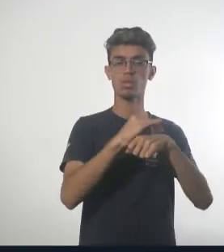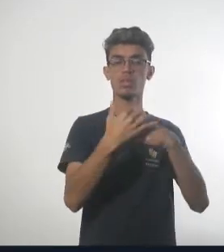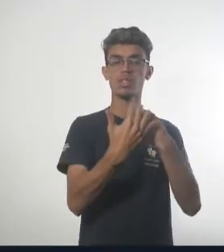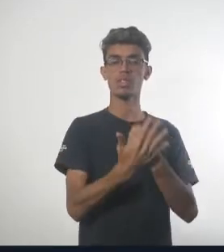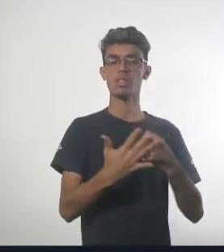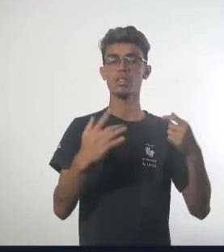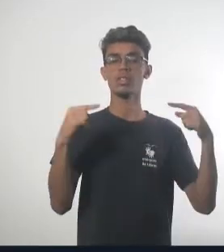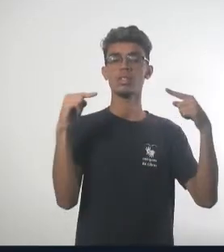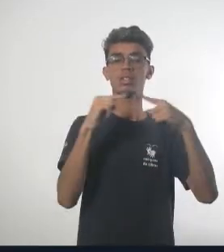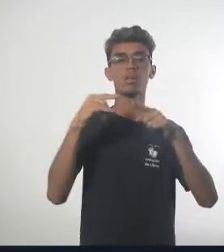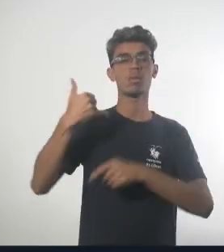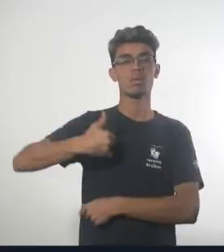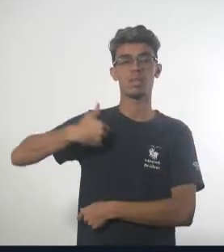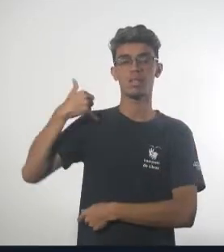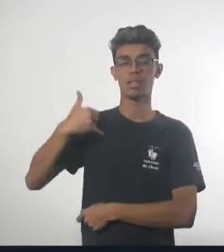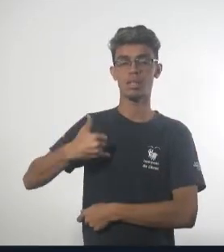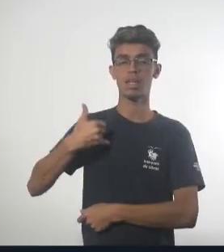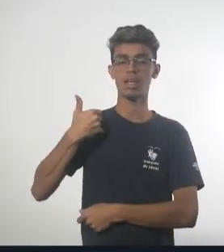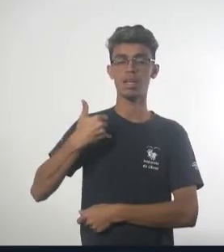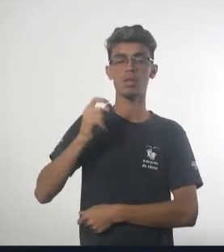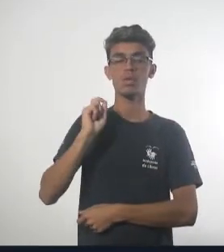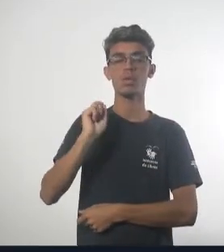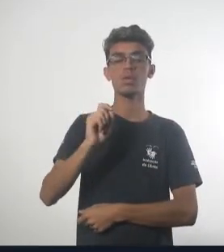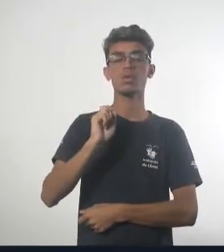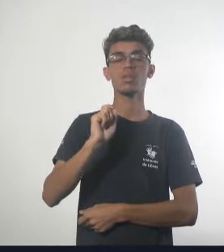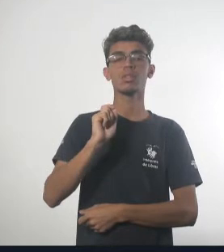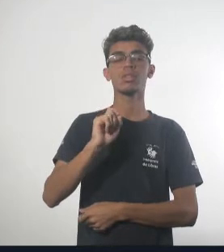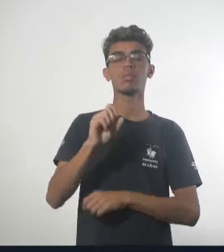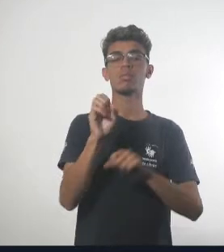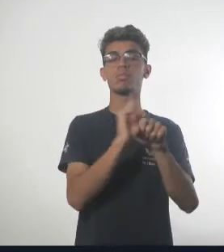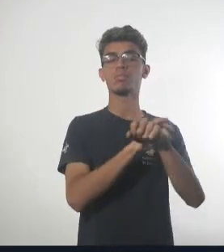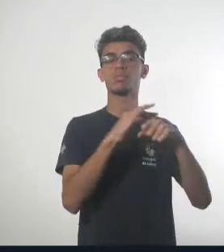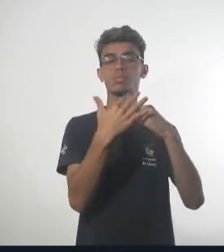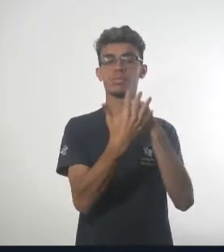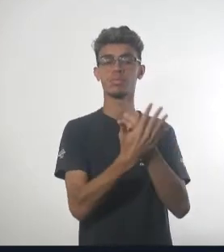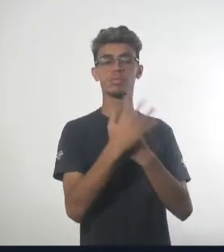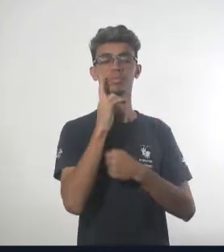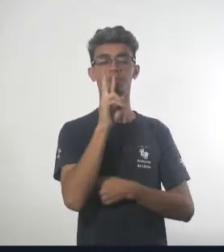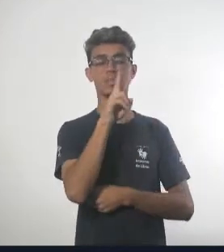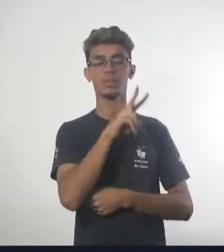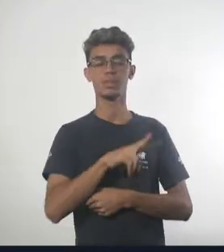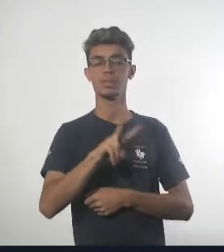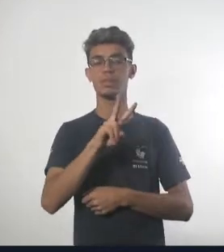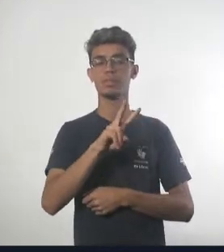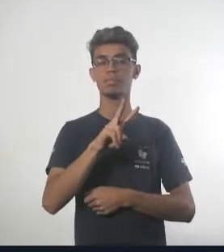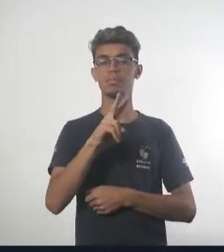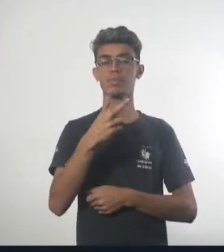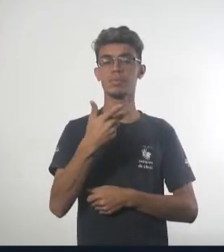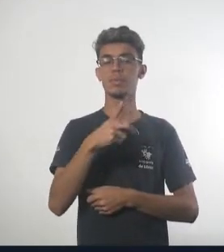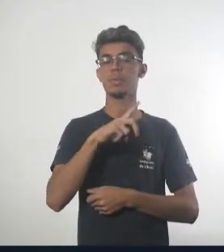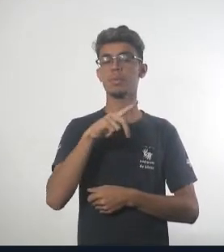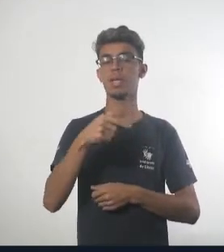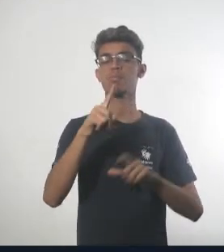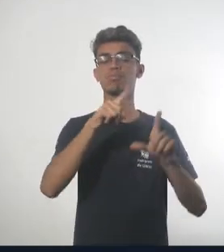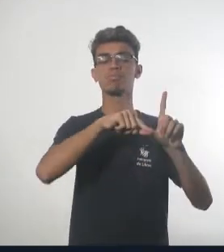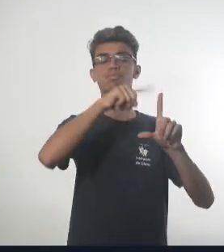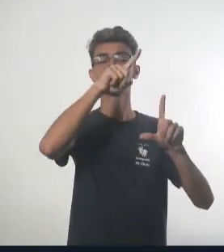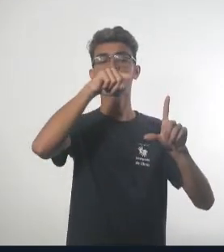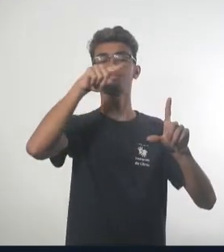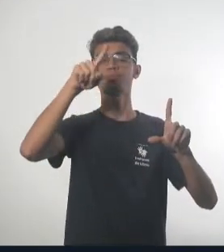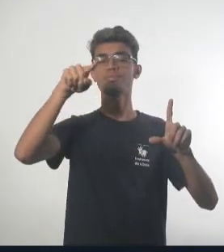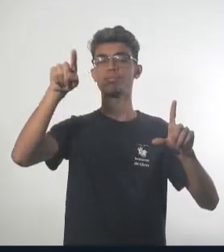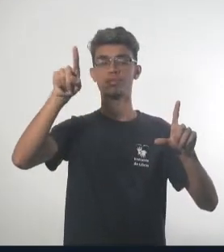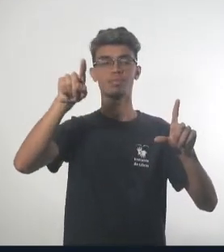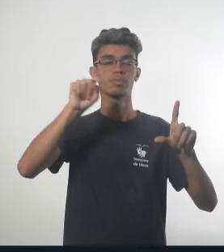e quando olhamos, então, para os diagnósticos especificamente de Covid-19, não há tendência de aumento, né, para esses casos de Covid